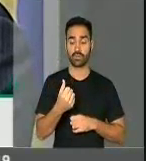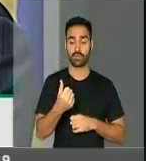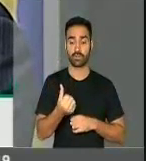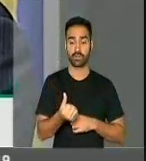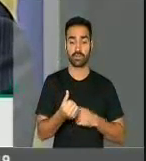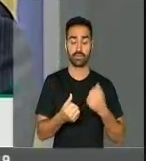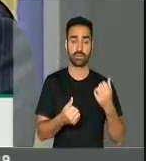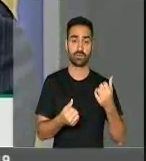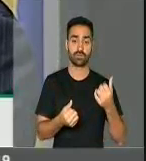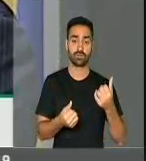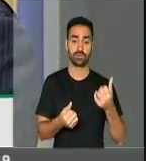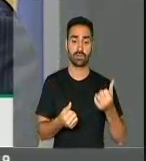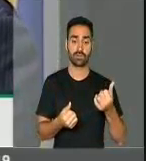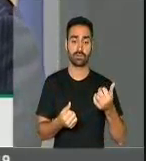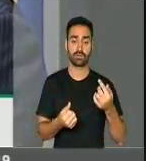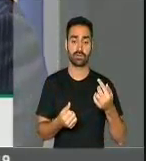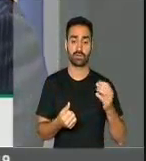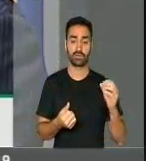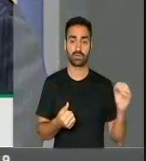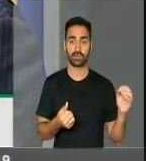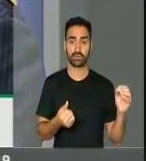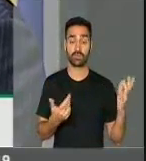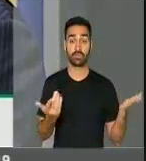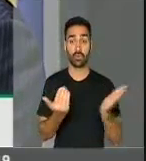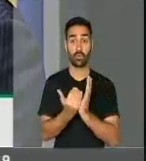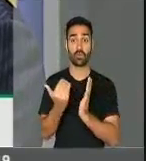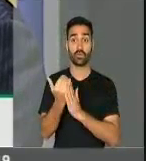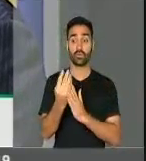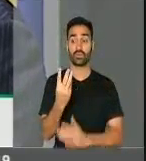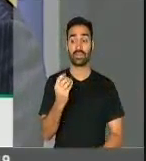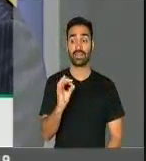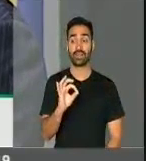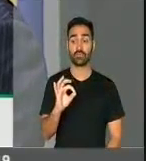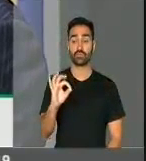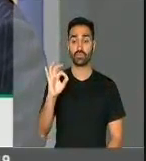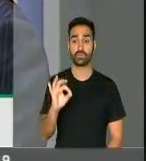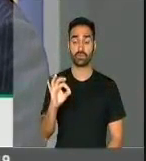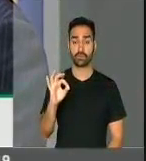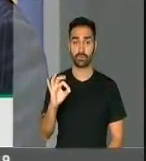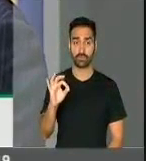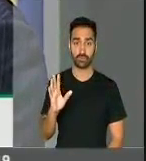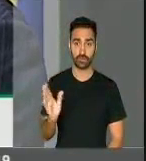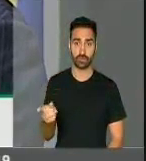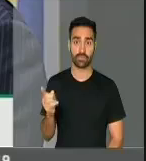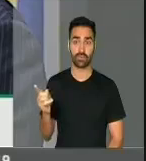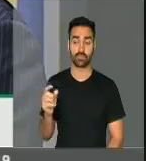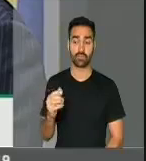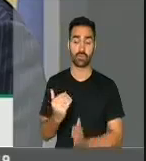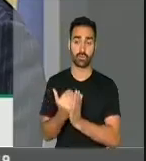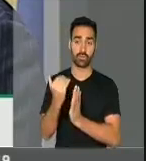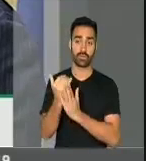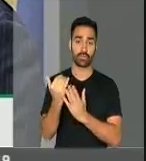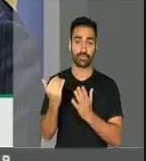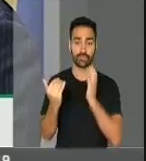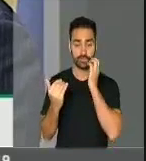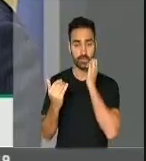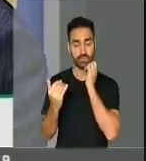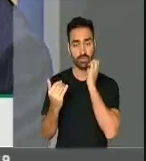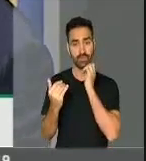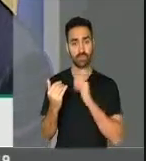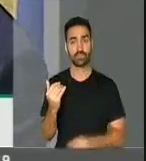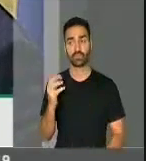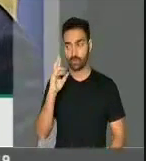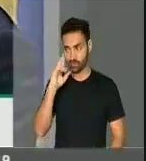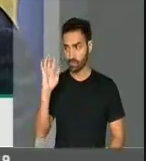792 homicídios, ou seja, houve um aumento de 30% no número de homicídios Cabo Sabino. Vossa Excelência, que é ligado à área da violência,